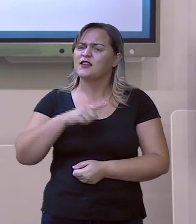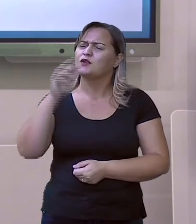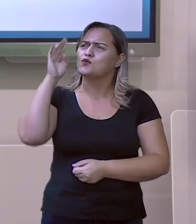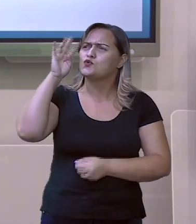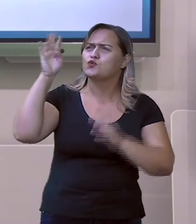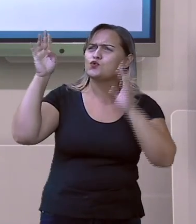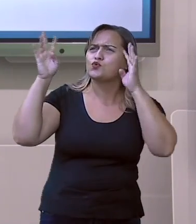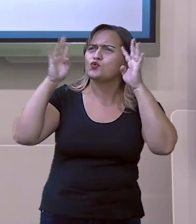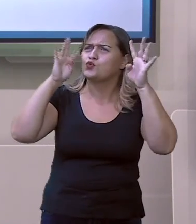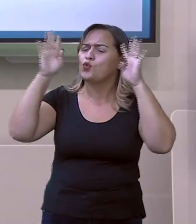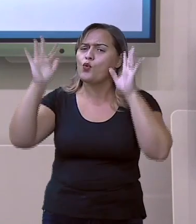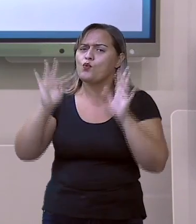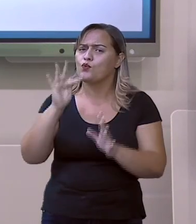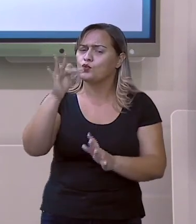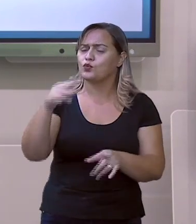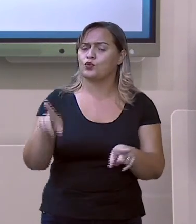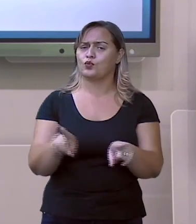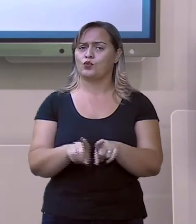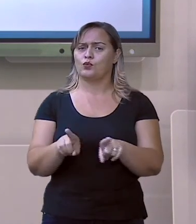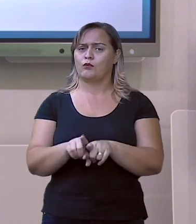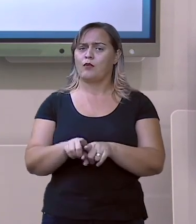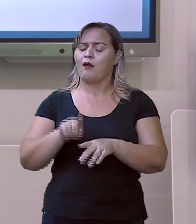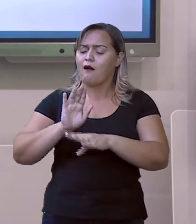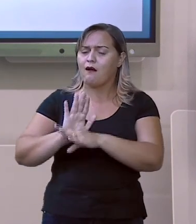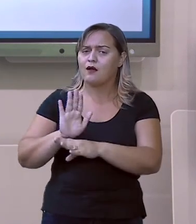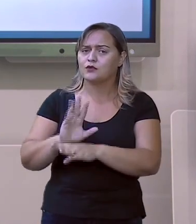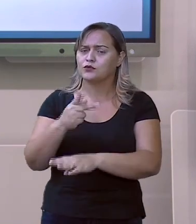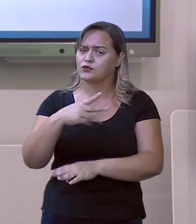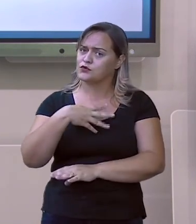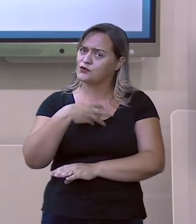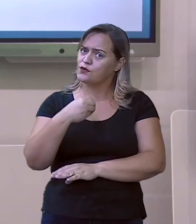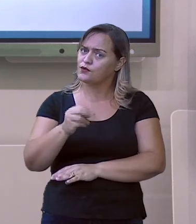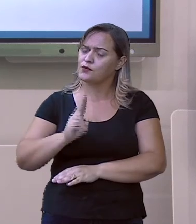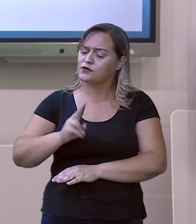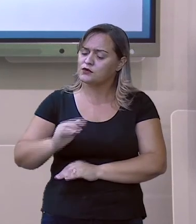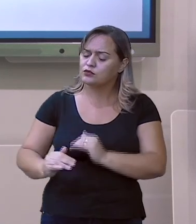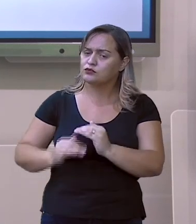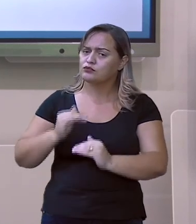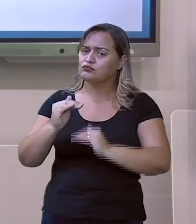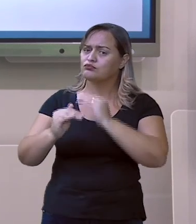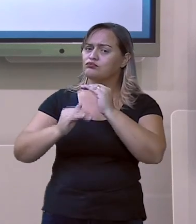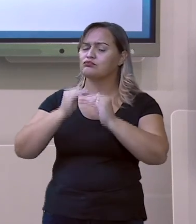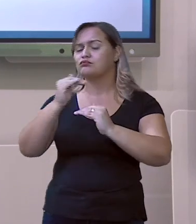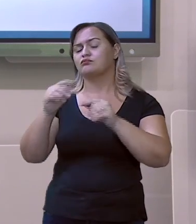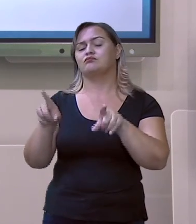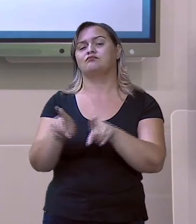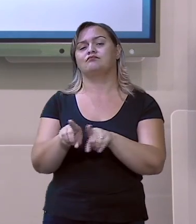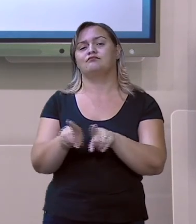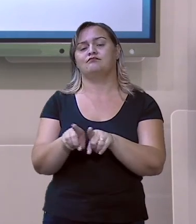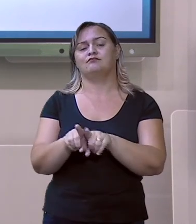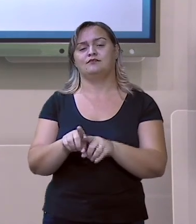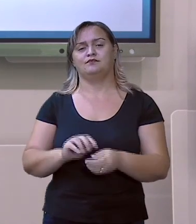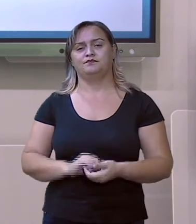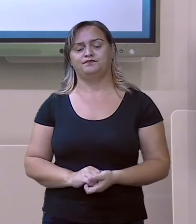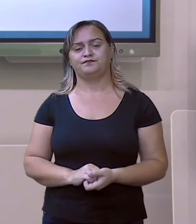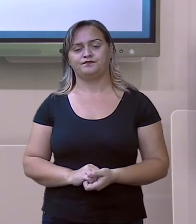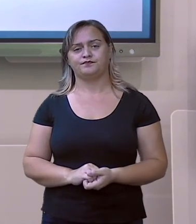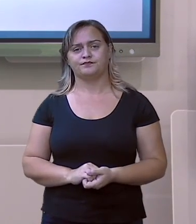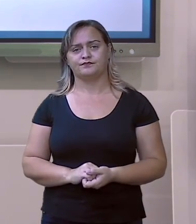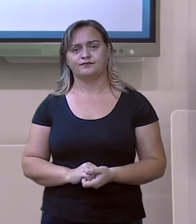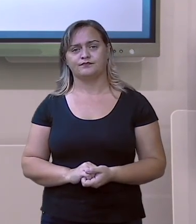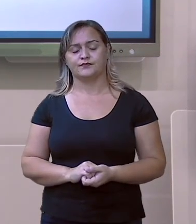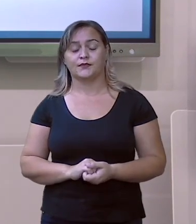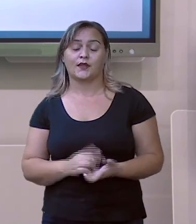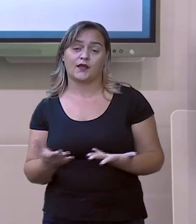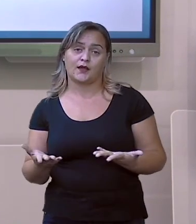caminho, ajude nas dificuldades e colha frutos dessa conquista diária. Eu espero que essas dicas ajudem você